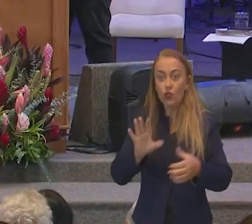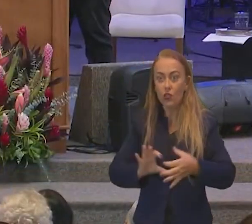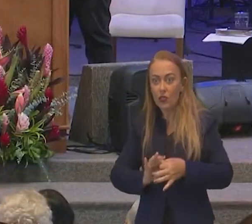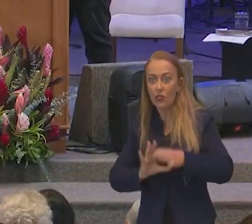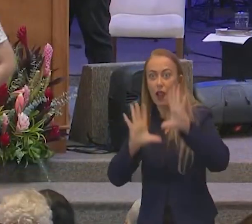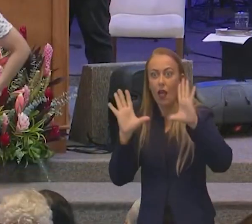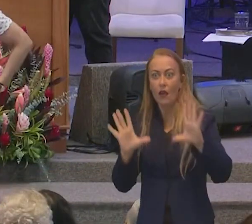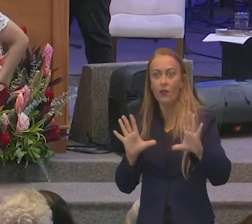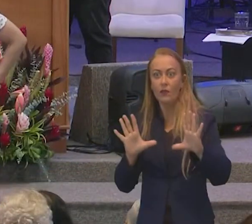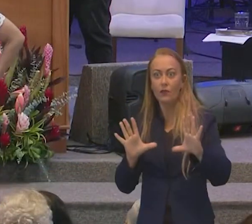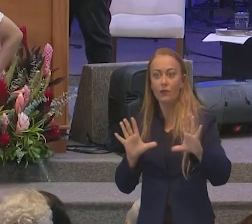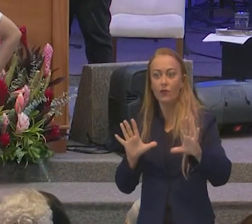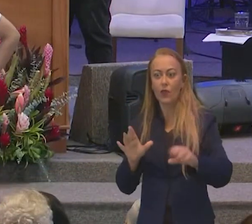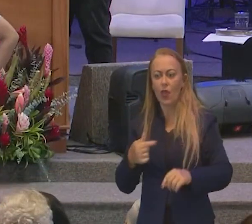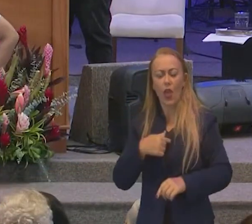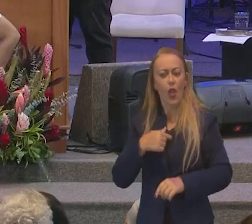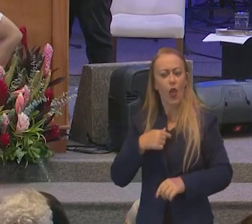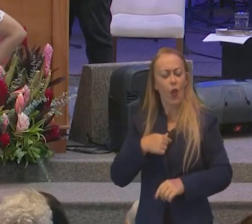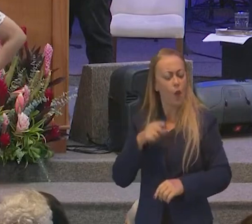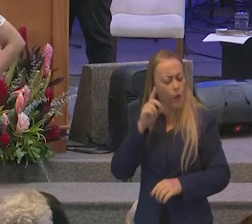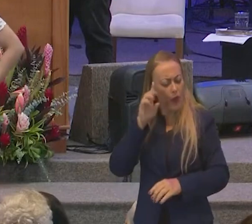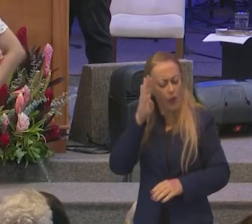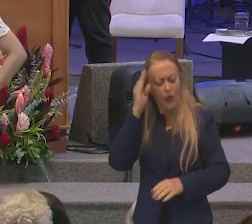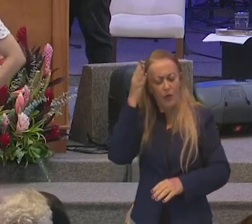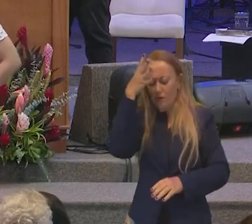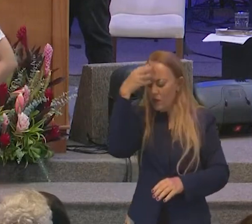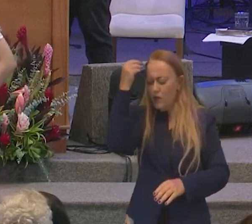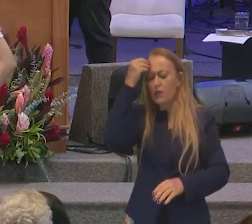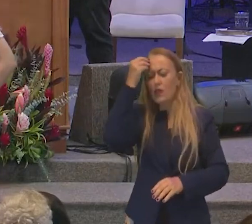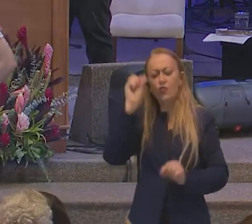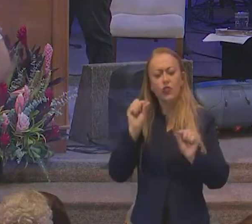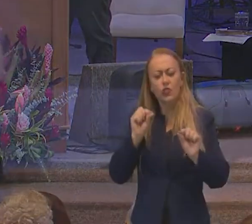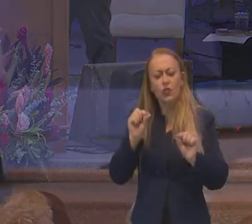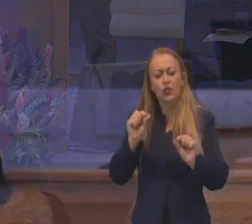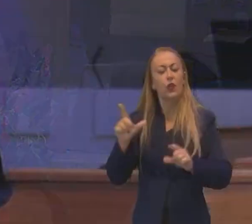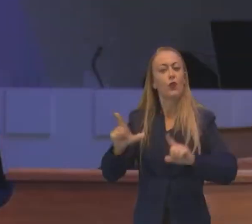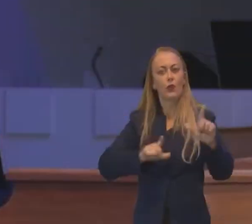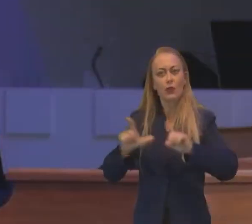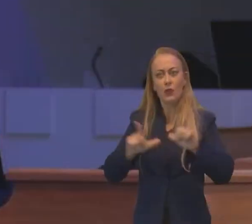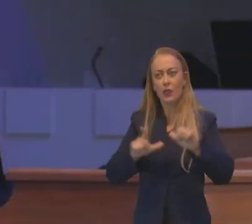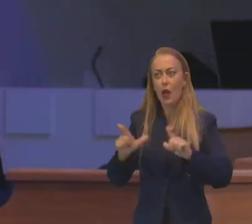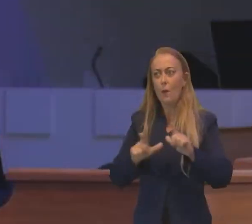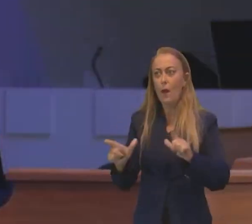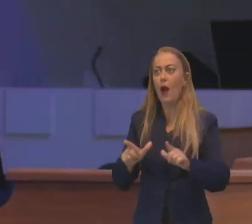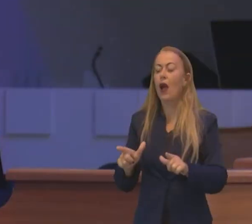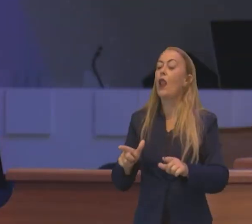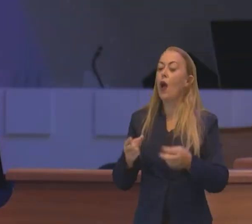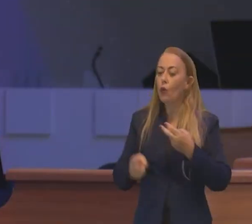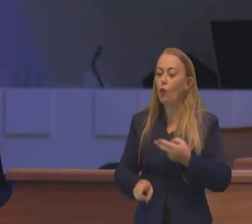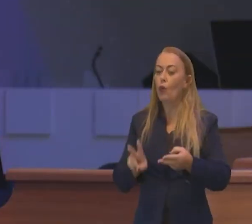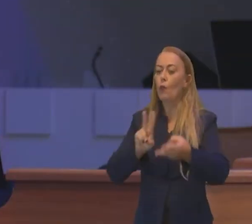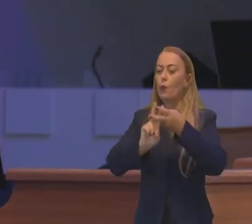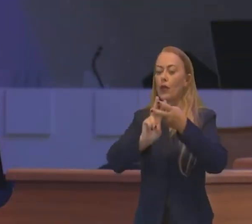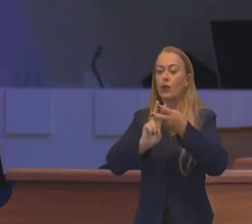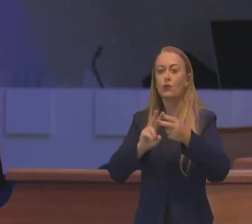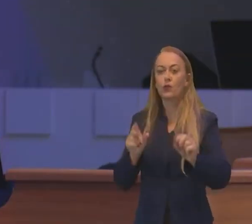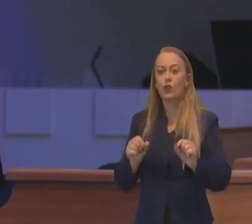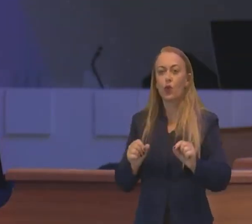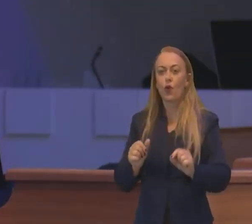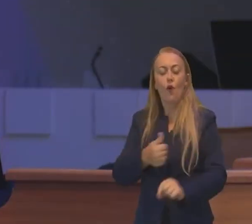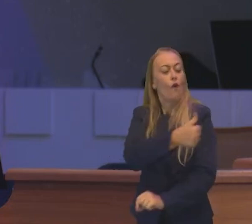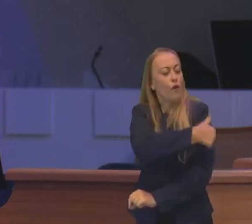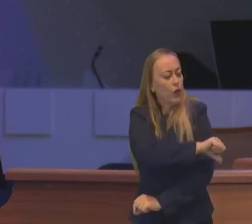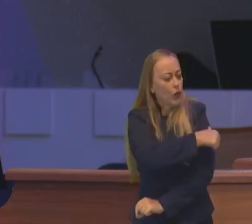descobri que não era exatamente o meu ministério trabalhar com presos. Quando eu estava visitando Lemos Brito, na Frei Caneca, no Rio